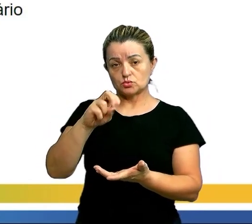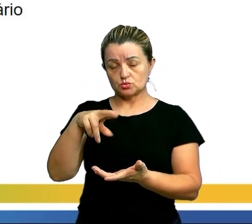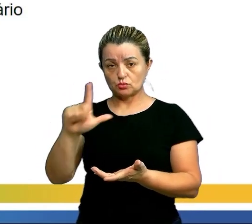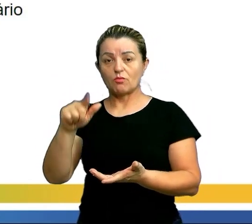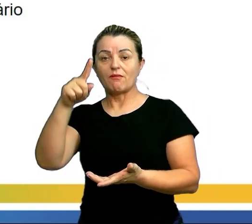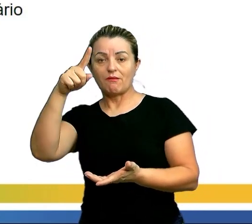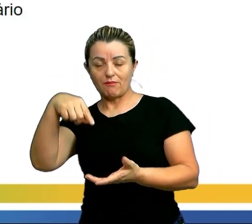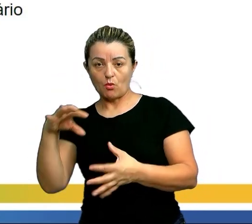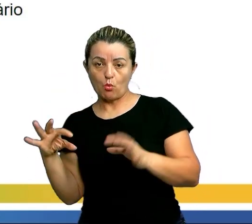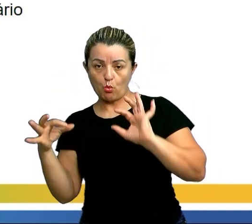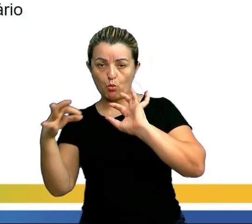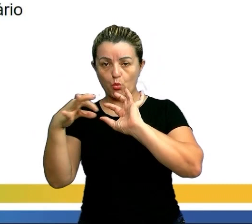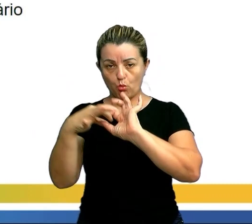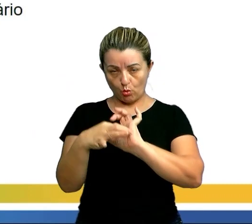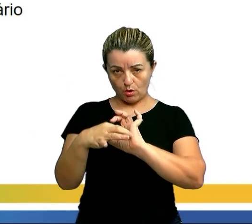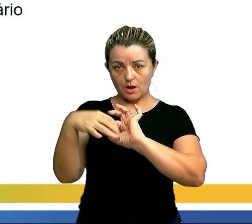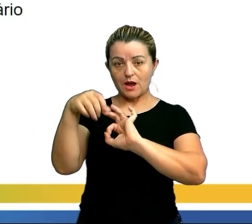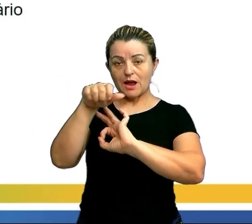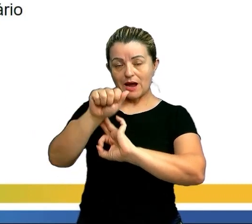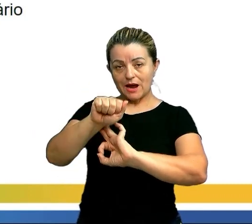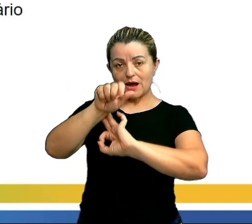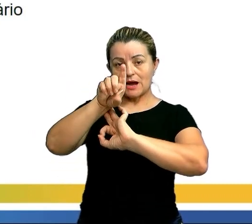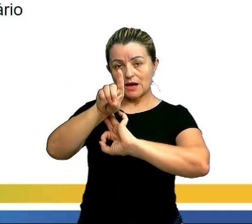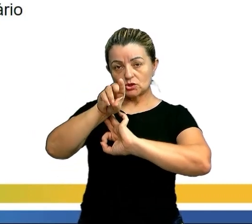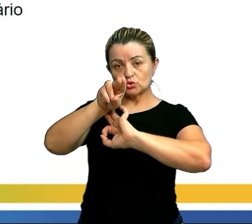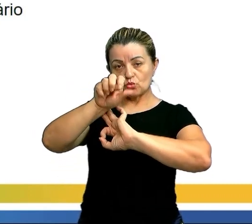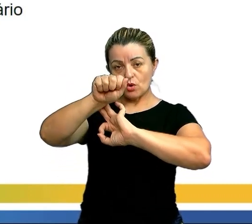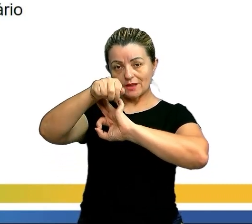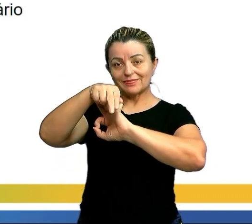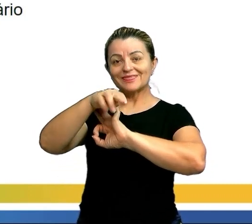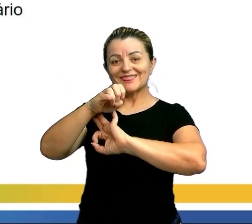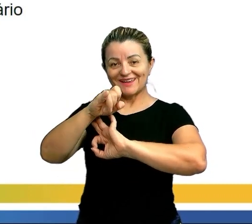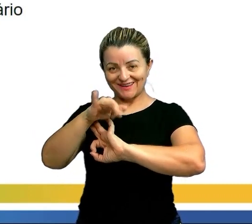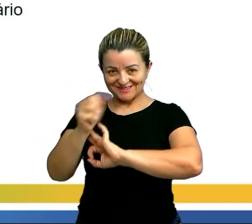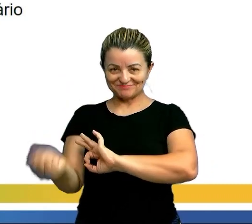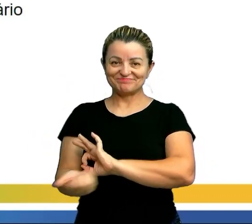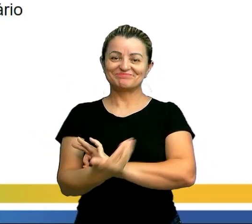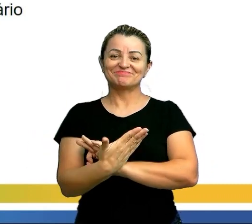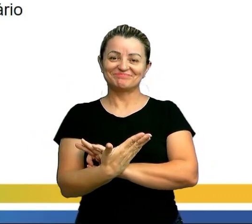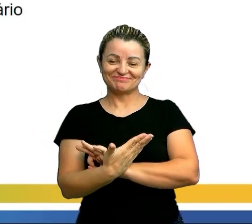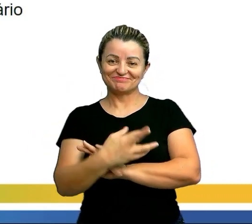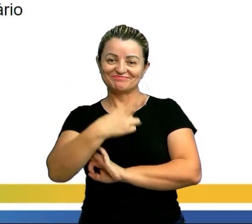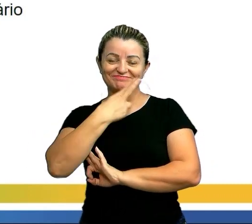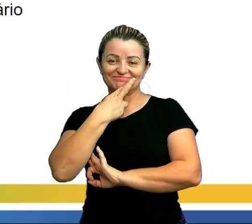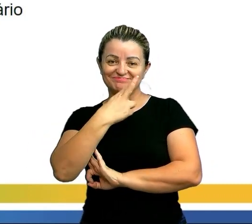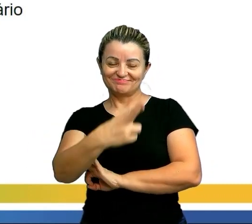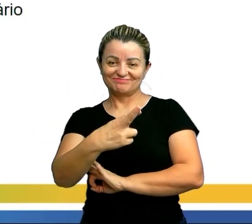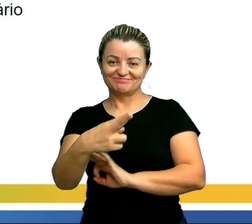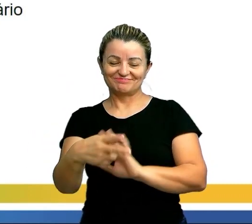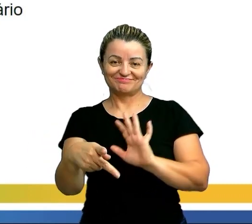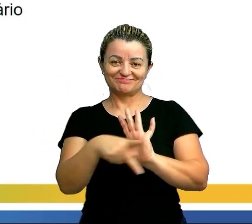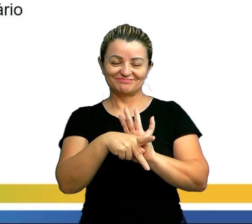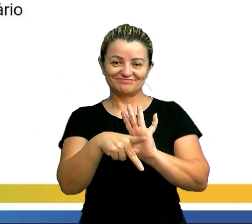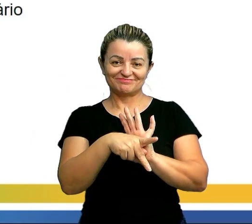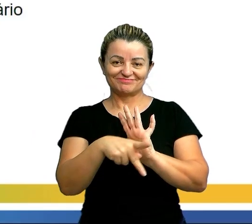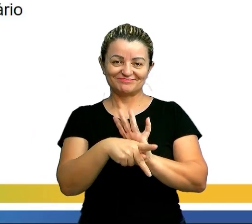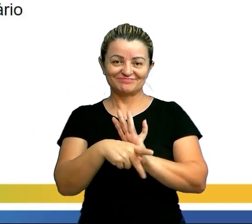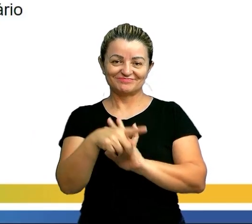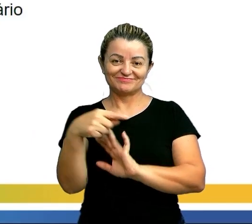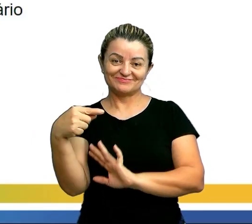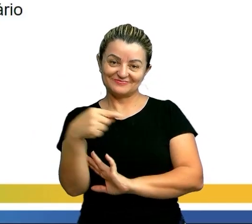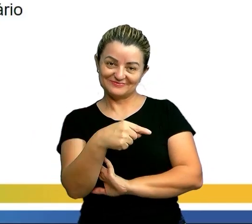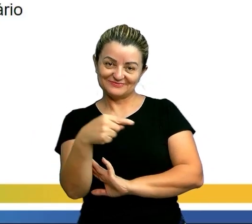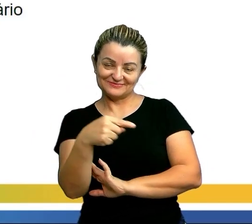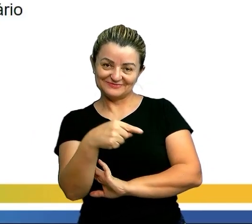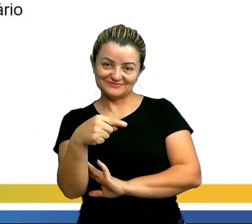uma união aduaneira, o que responde a nossa pergunta, né? A principal característica dele é justamente